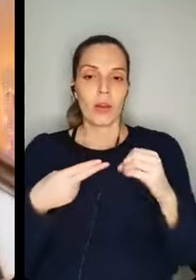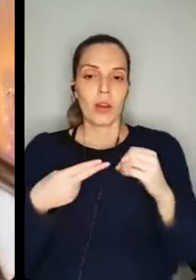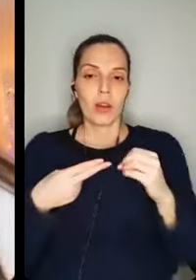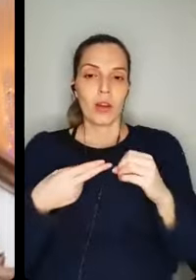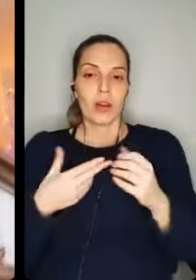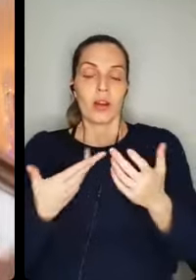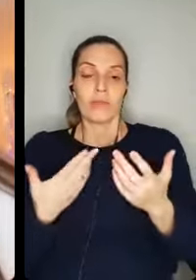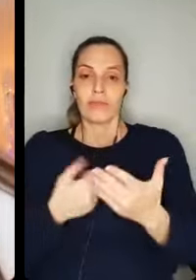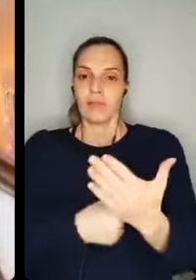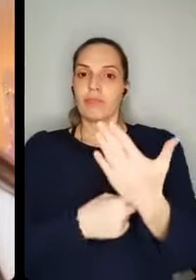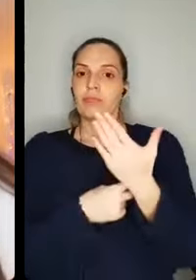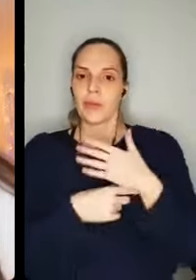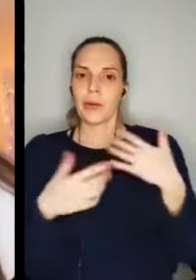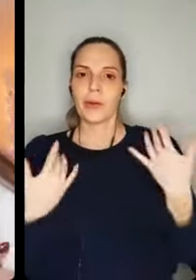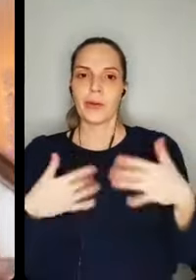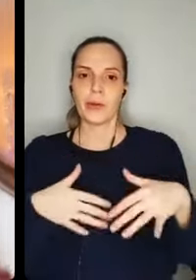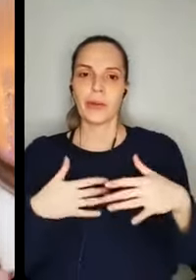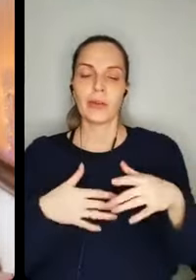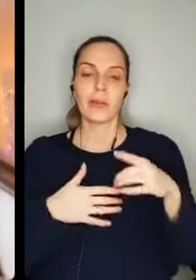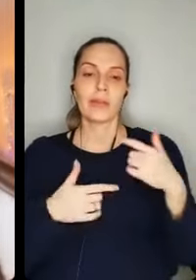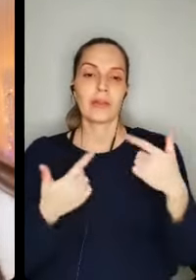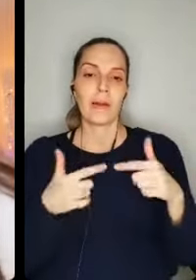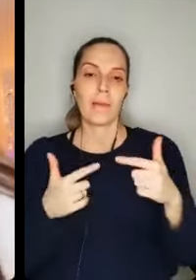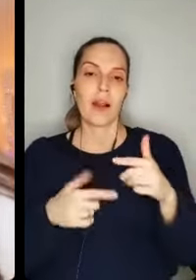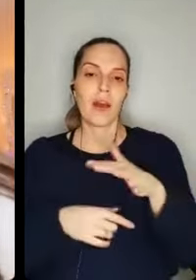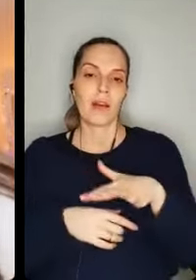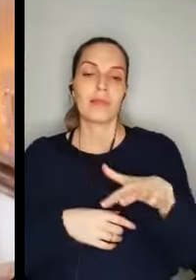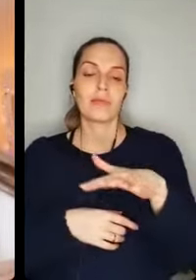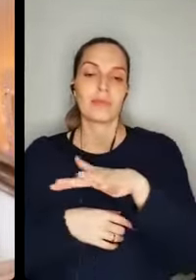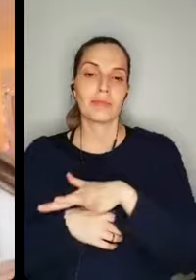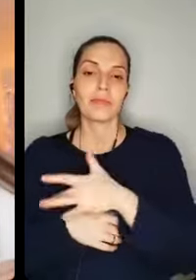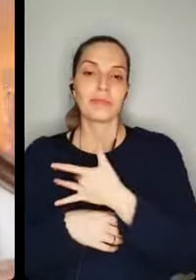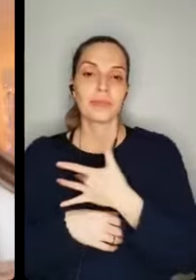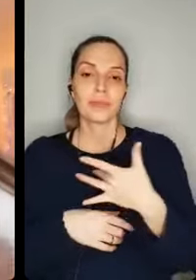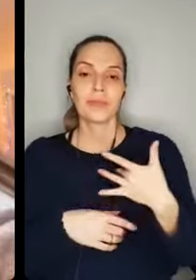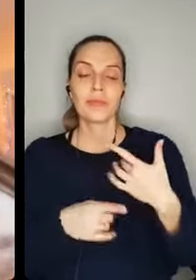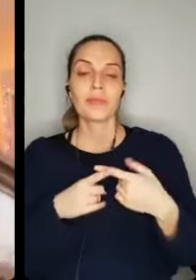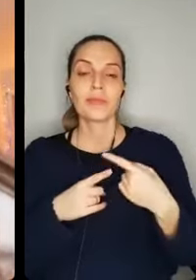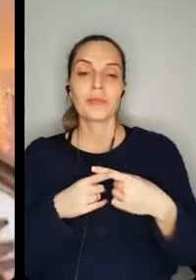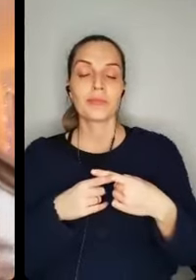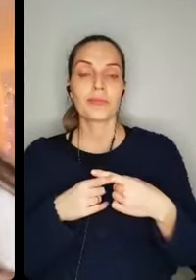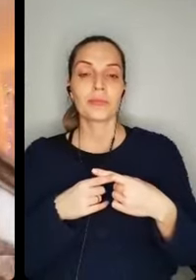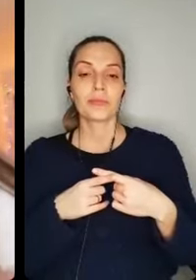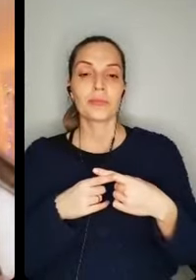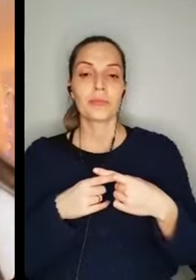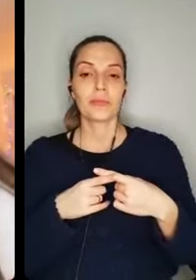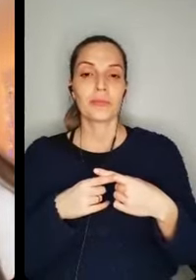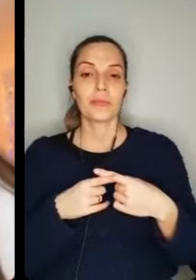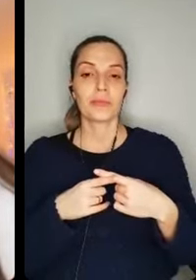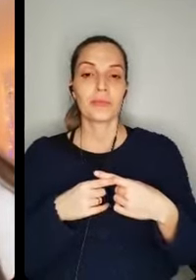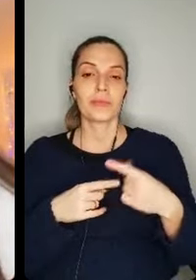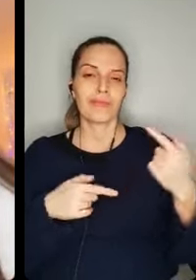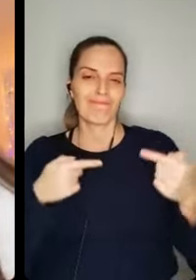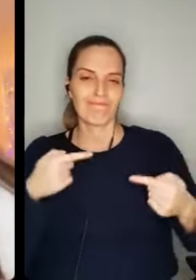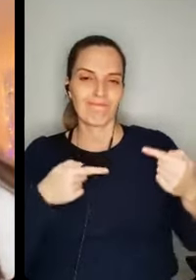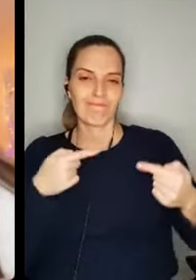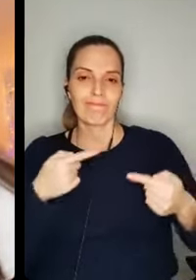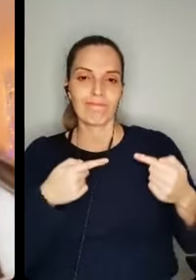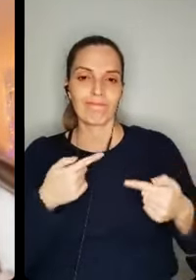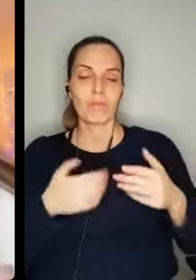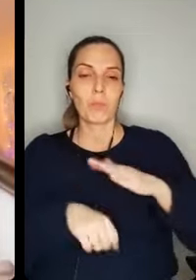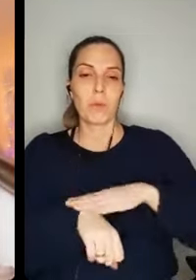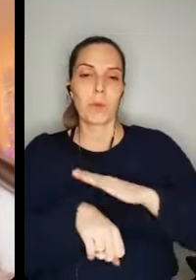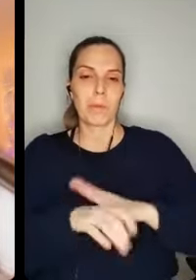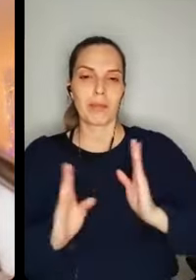que me ajudou muito, assim, a atuar nesse campo, porque, como eu falei, a gente debate bastante sobre isso em aula,